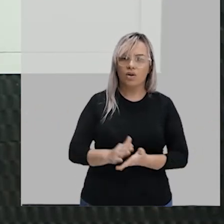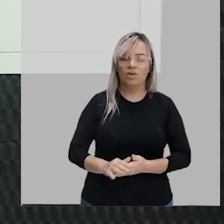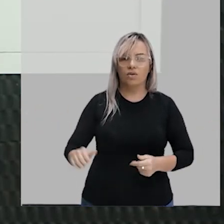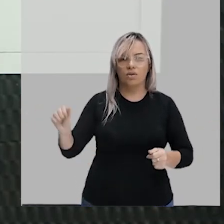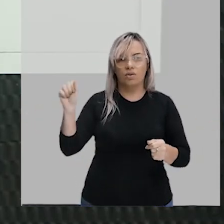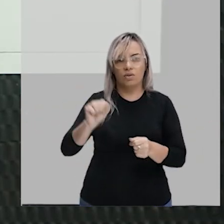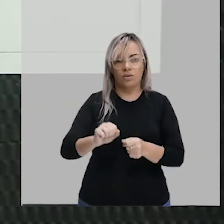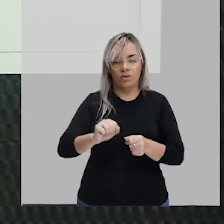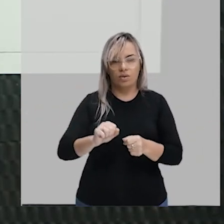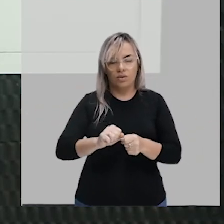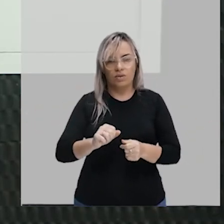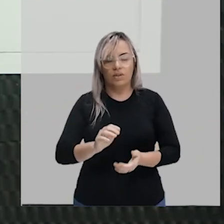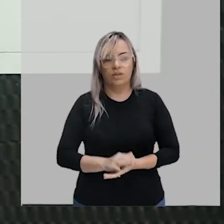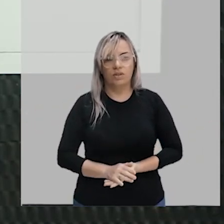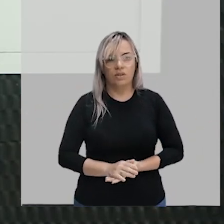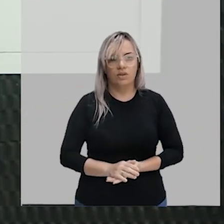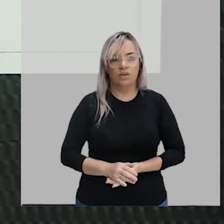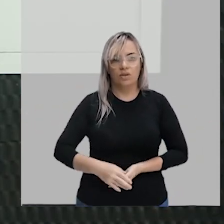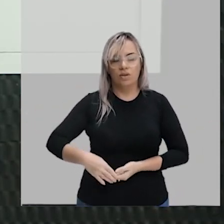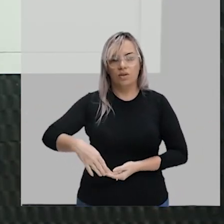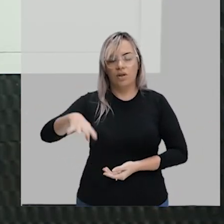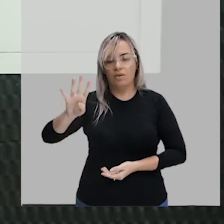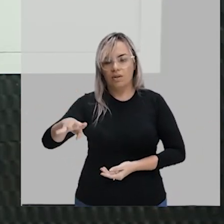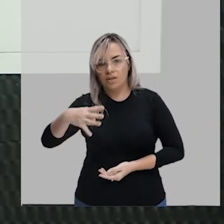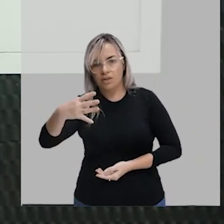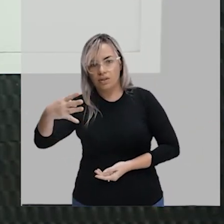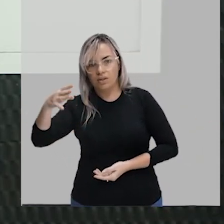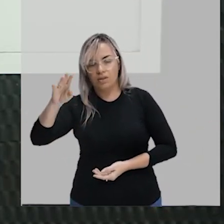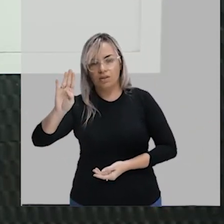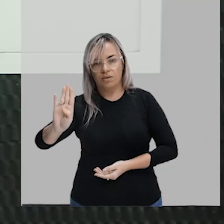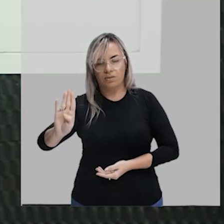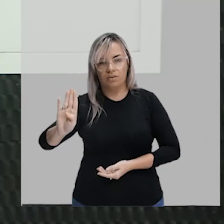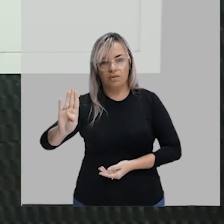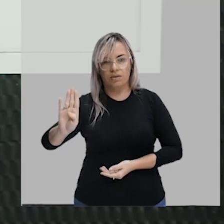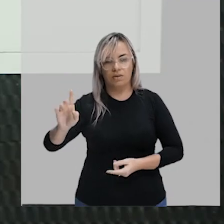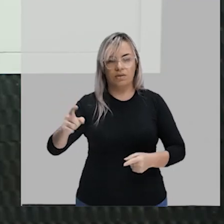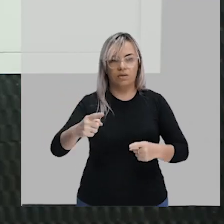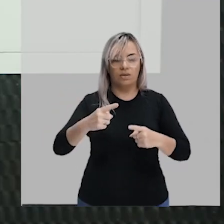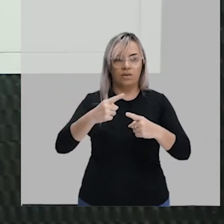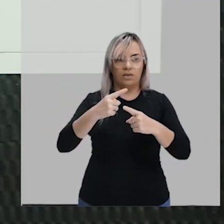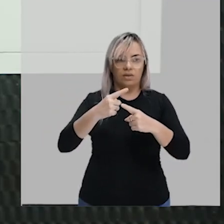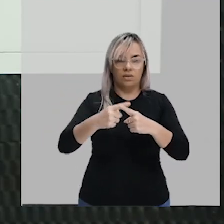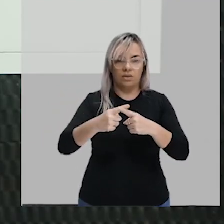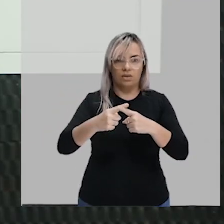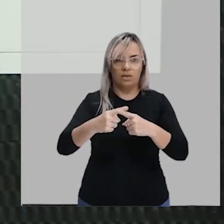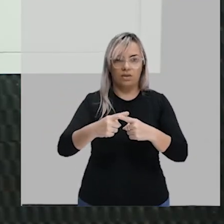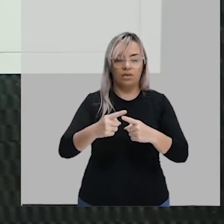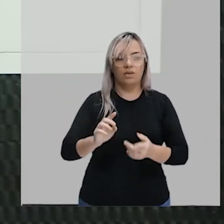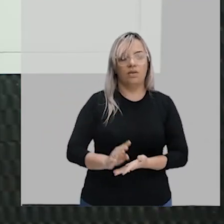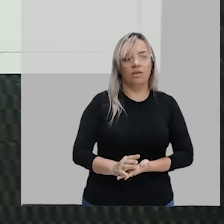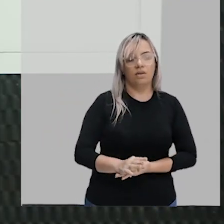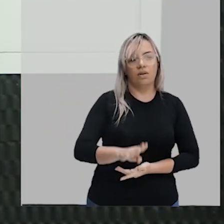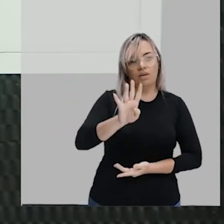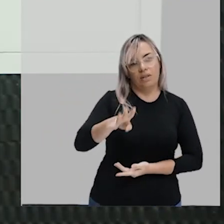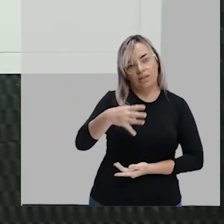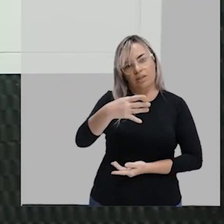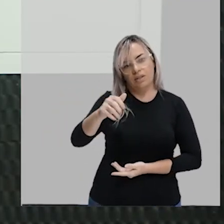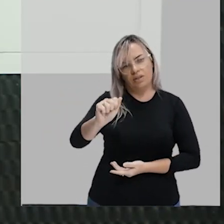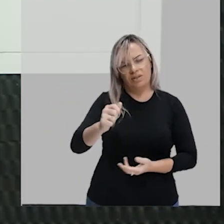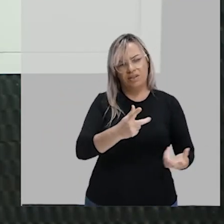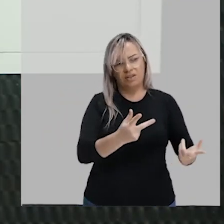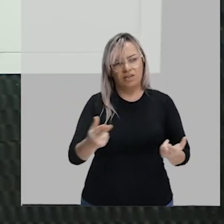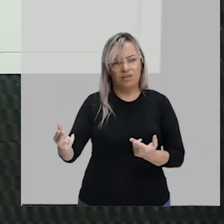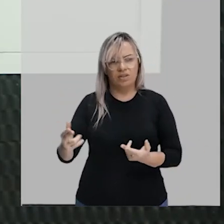Ó, multipliquei a matriz A pela matriz B. Será que multiplicar a matriz B pela matriz A vai dar a mesma